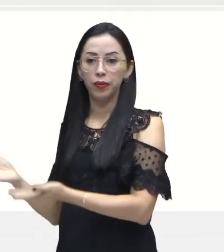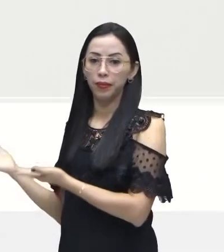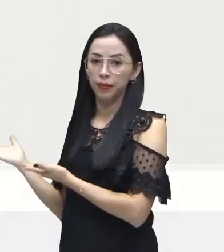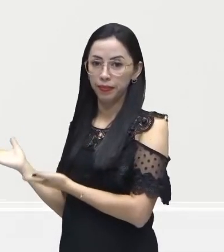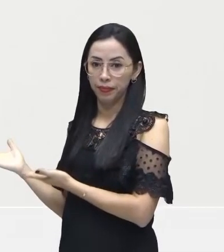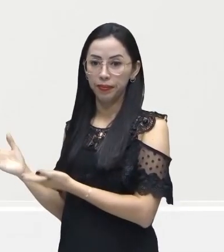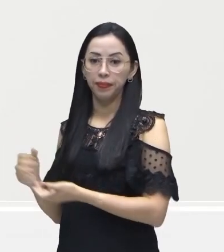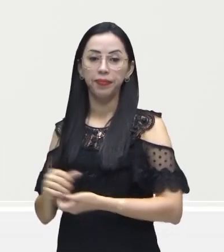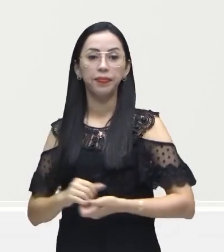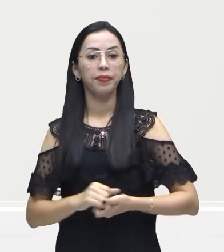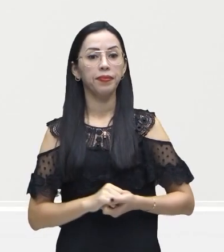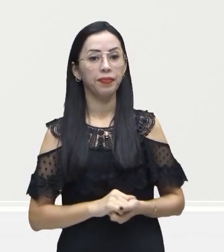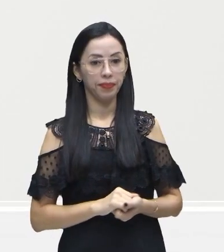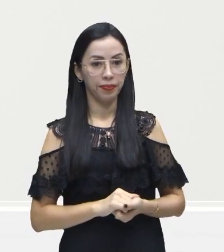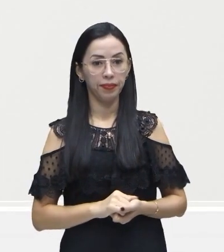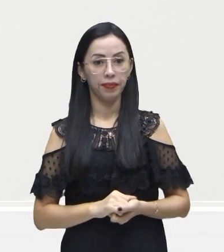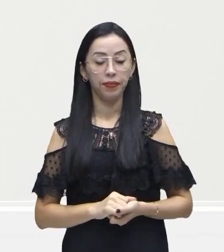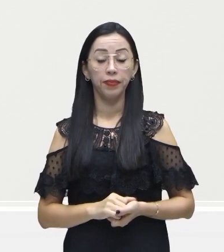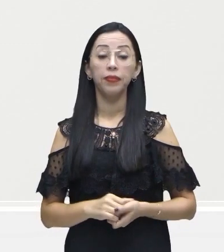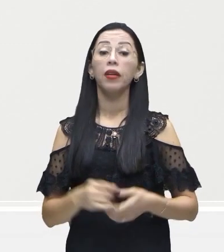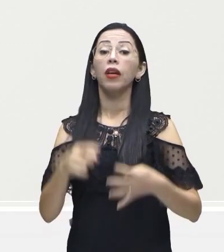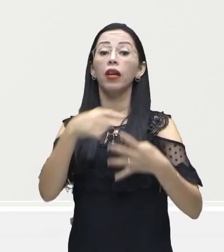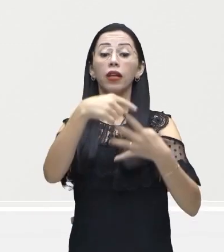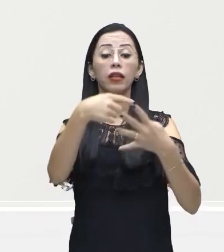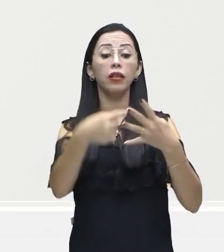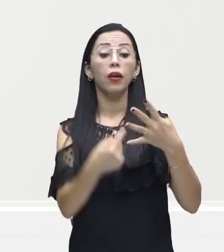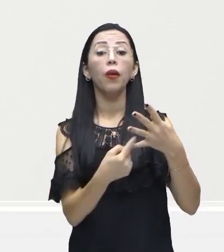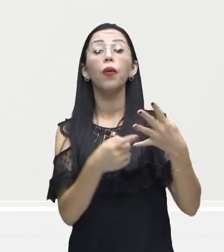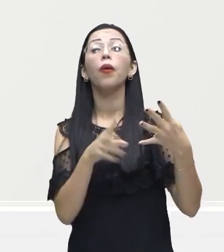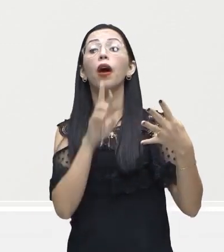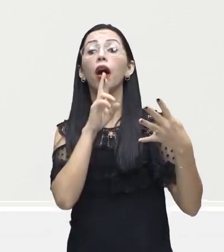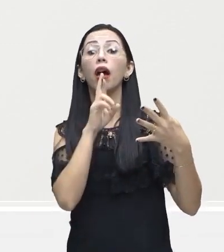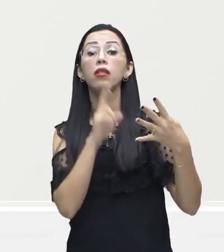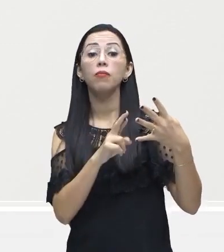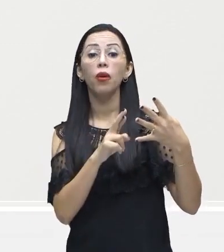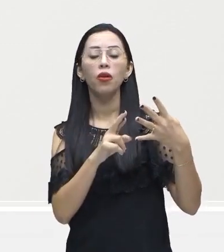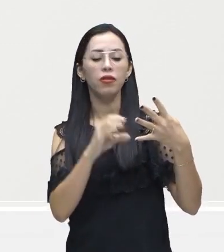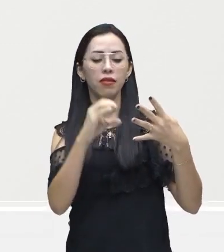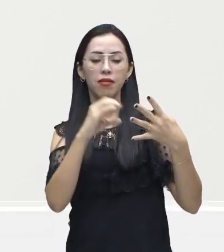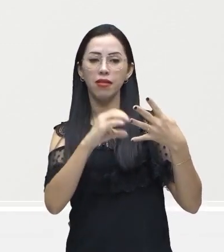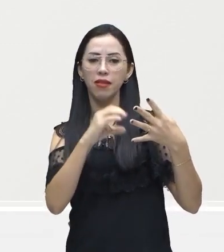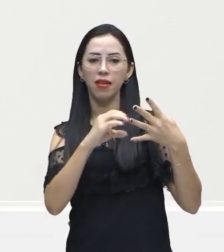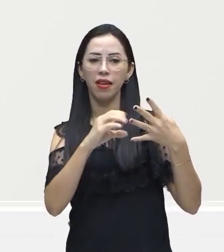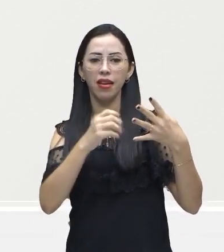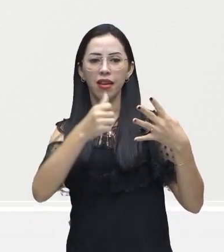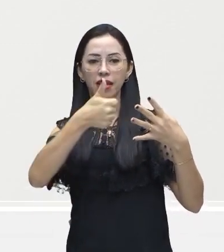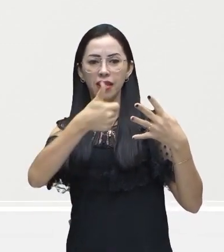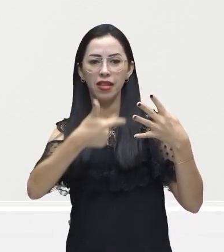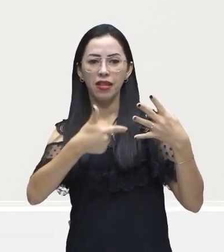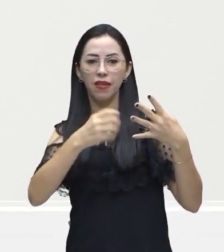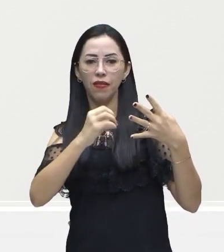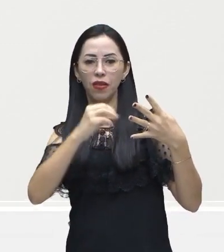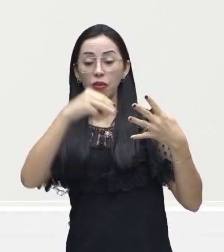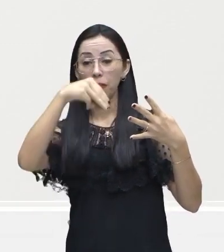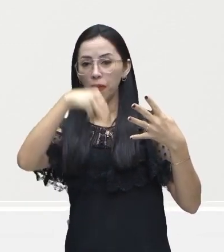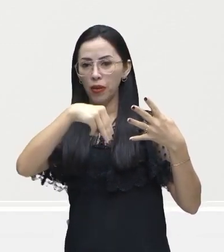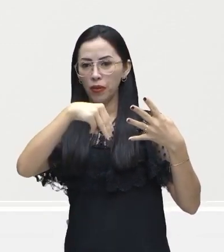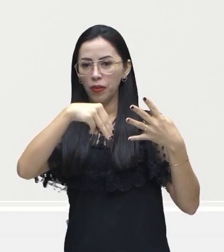Muito bem. Ou seja, a resposta é a letra C, 120